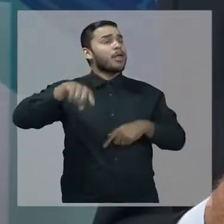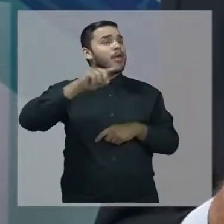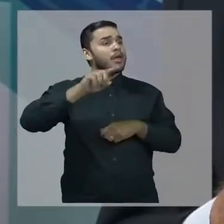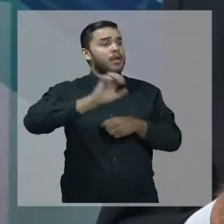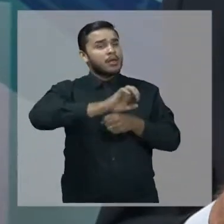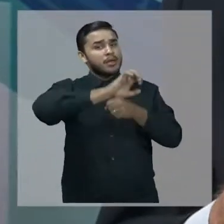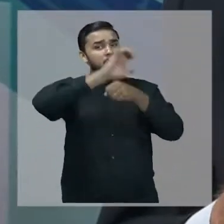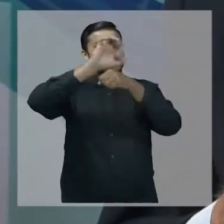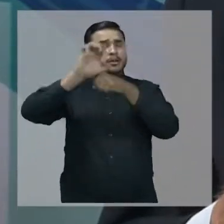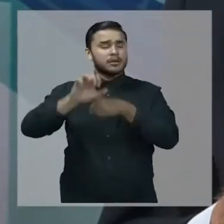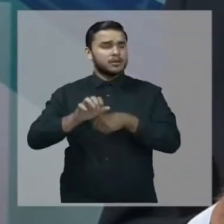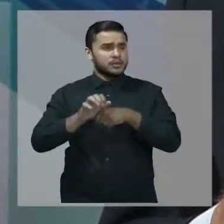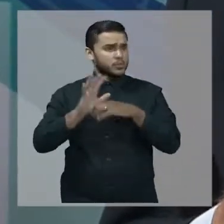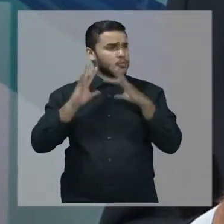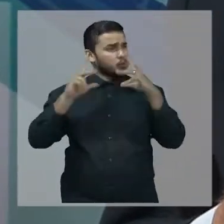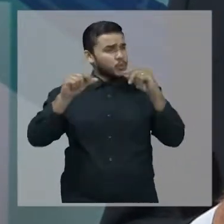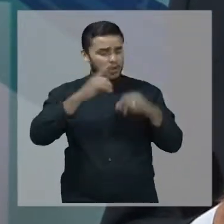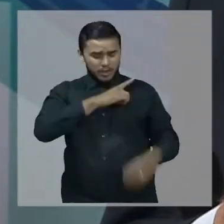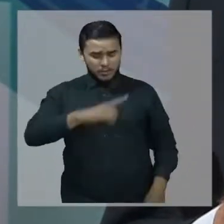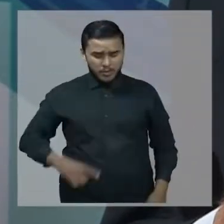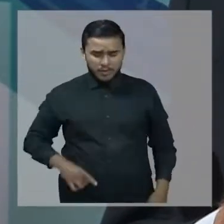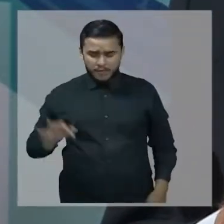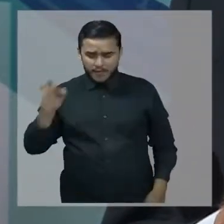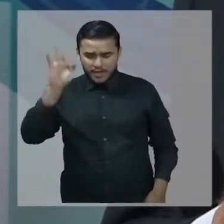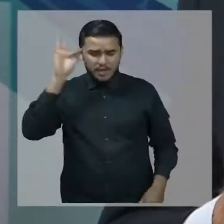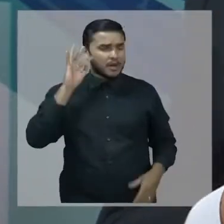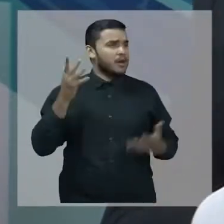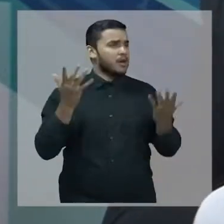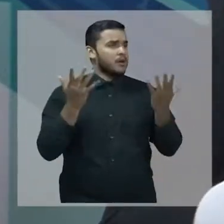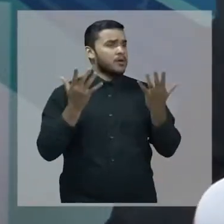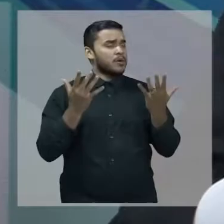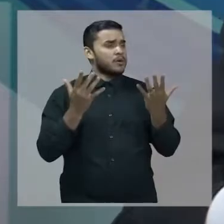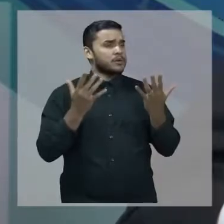a maioria congressual e